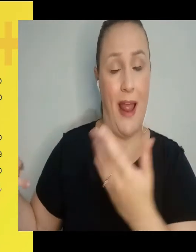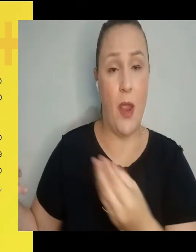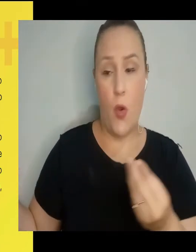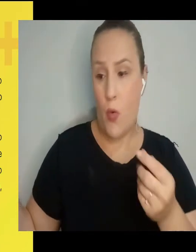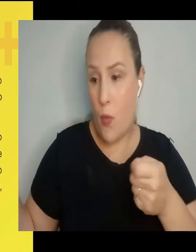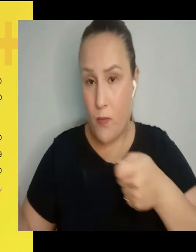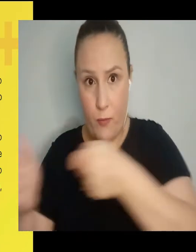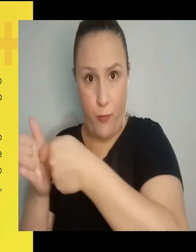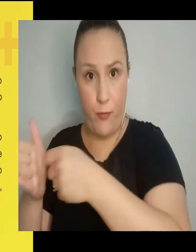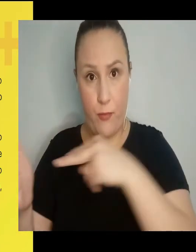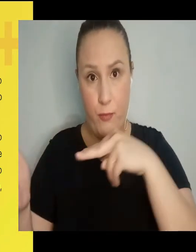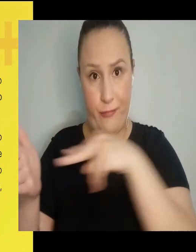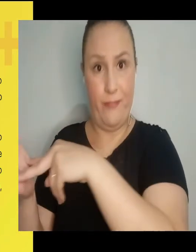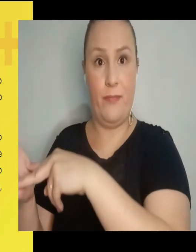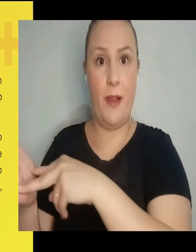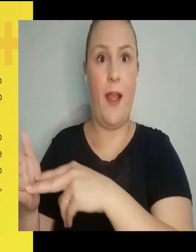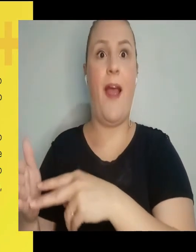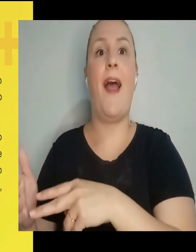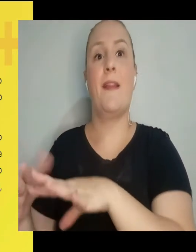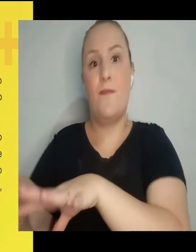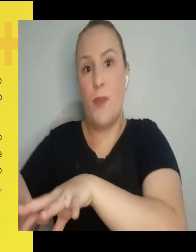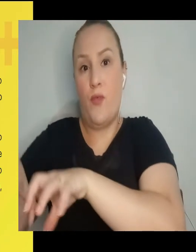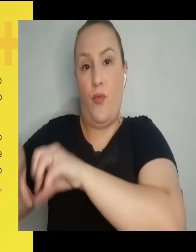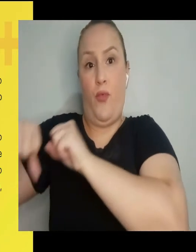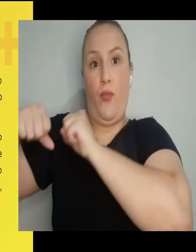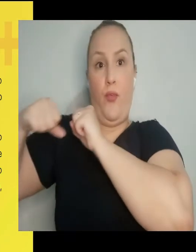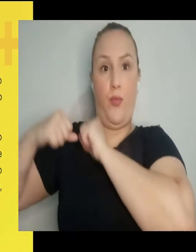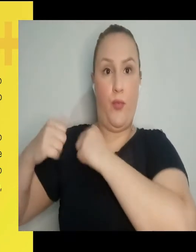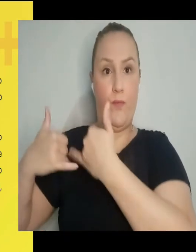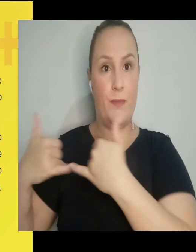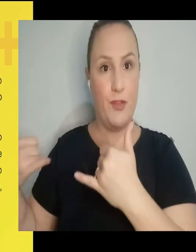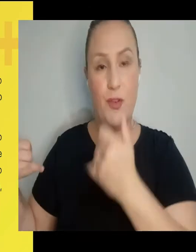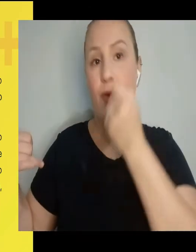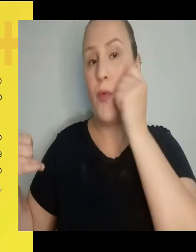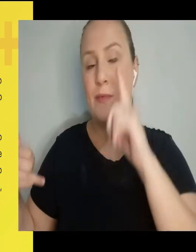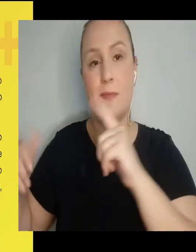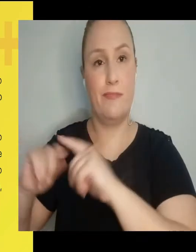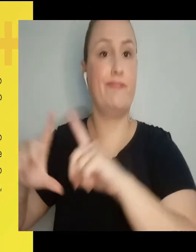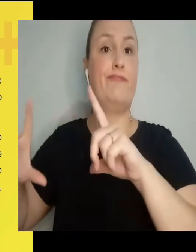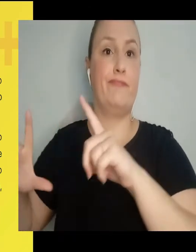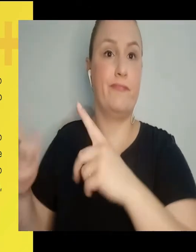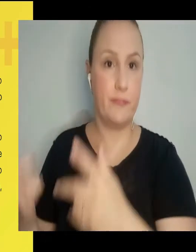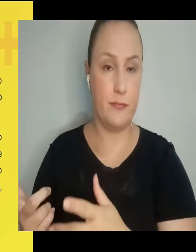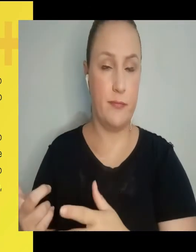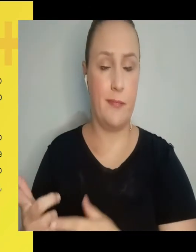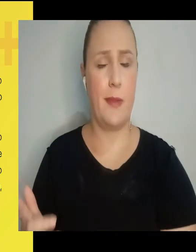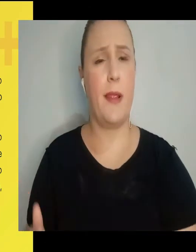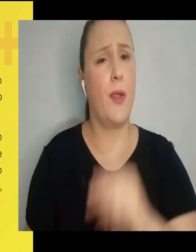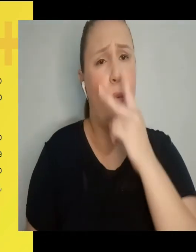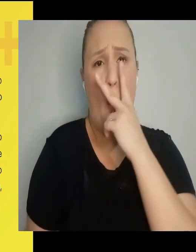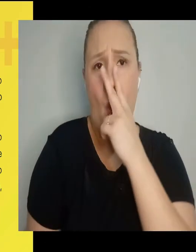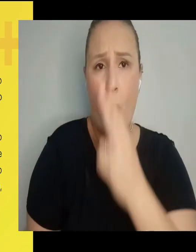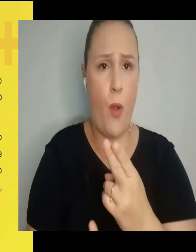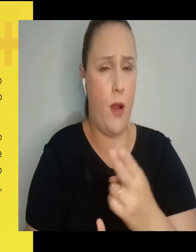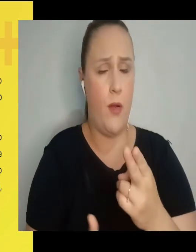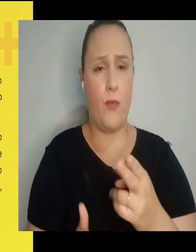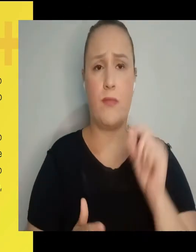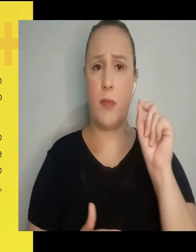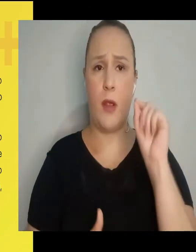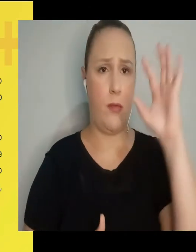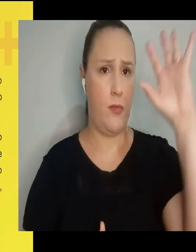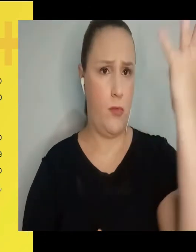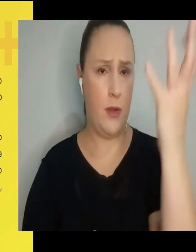para funcionar. Quando eu coloco ele na tomada, ele puxa a energia necessária. E